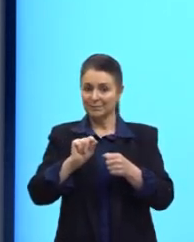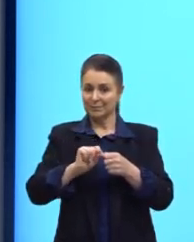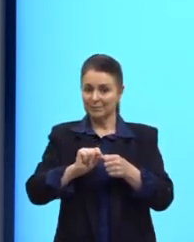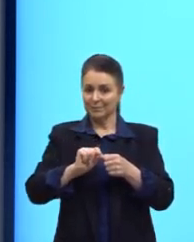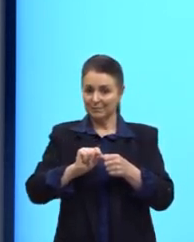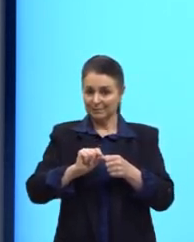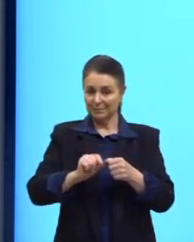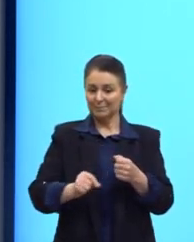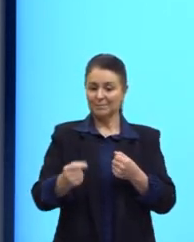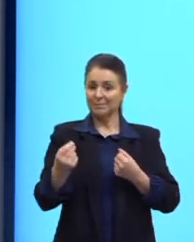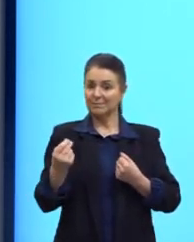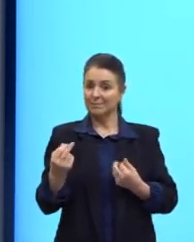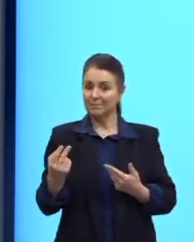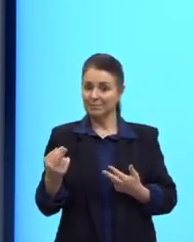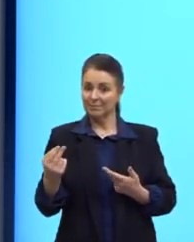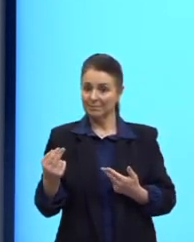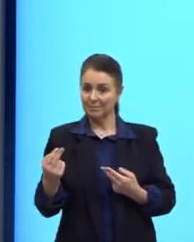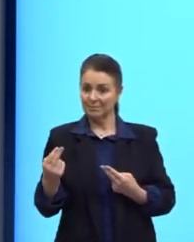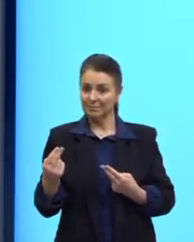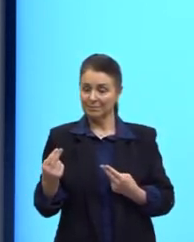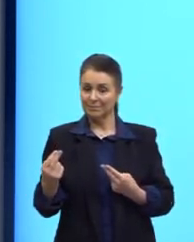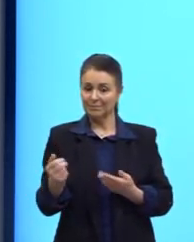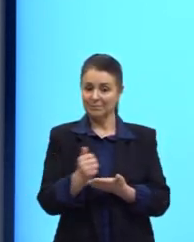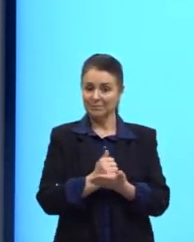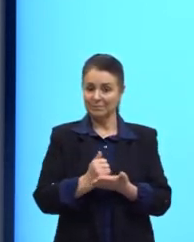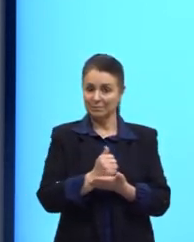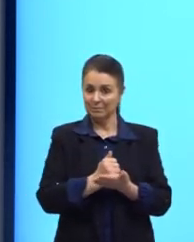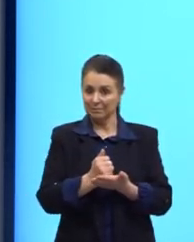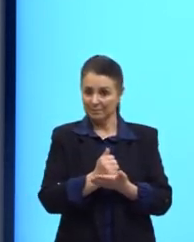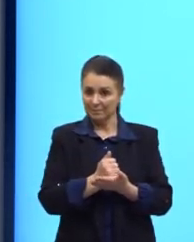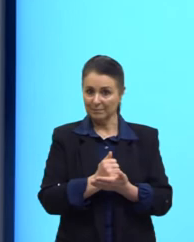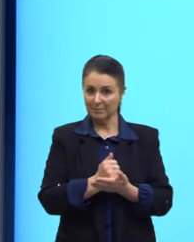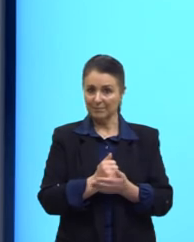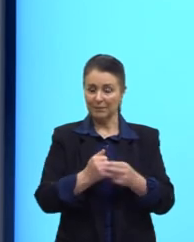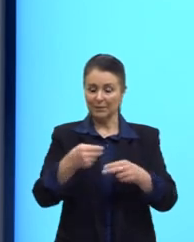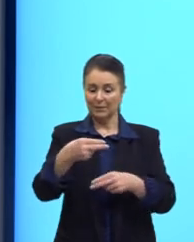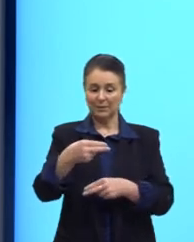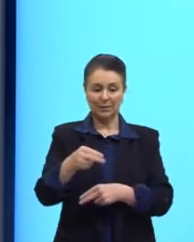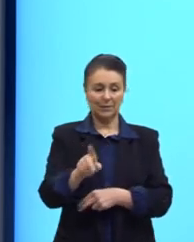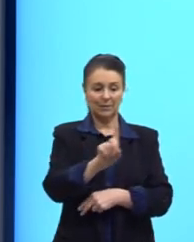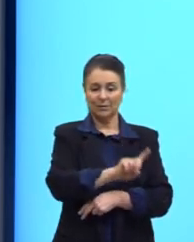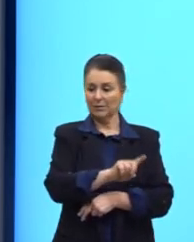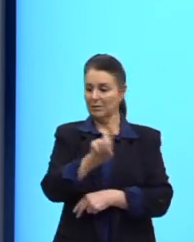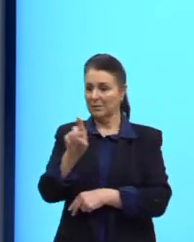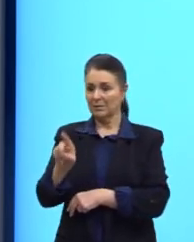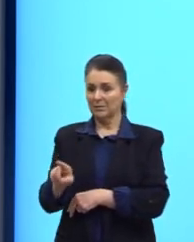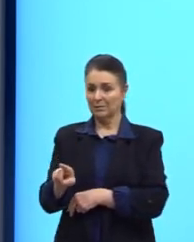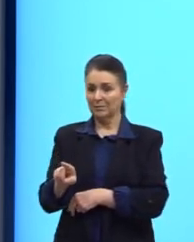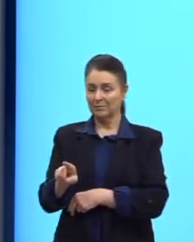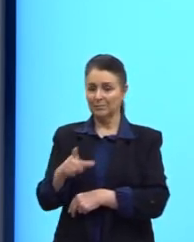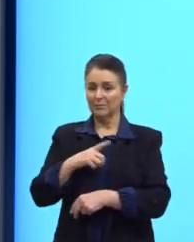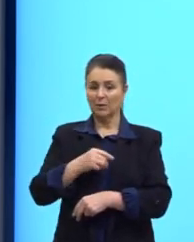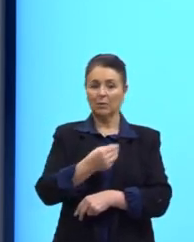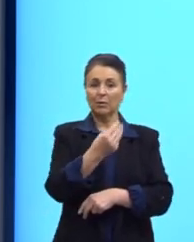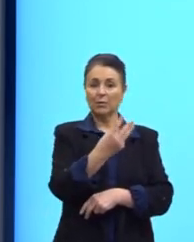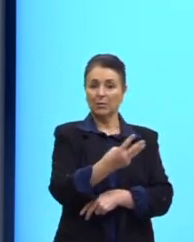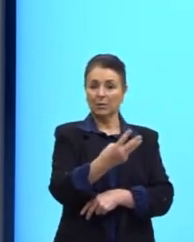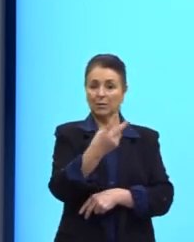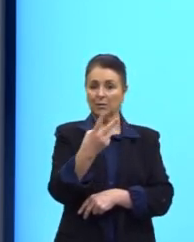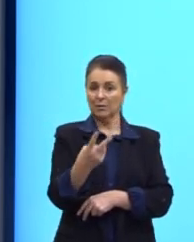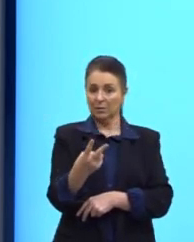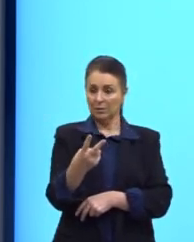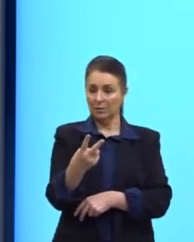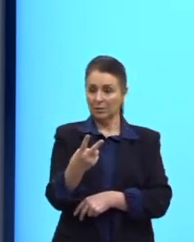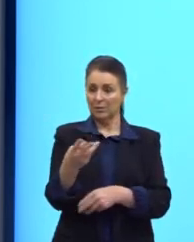é igual a os dois as duas bases nos dois lados da igualdade então o 32 A gente vai